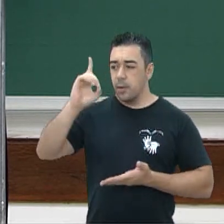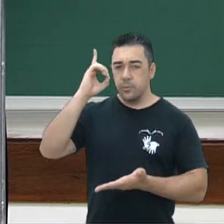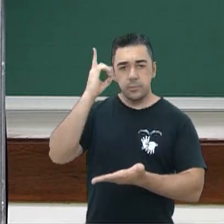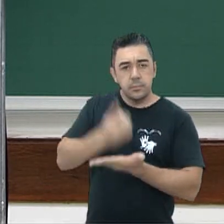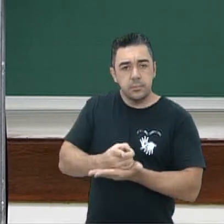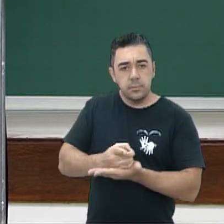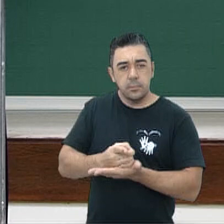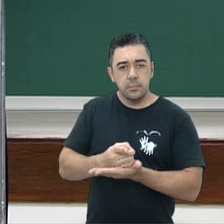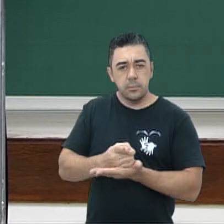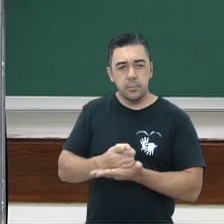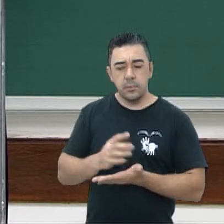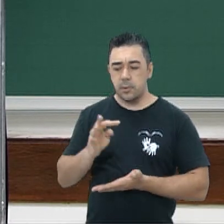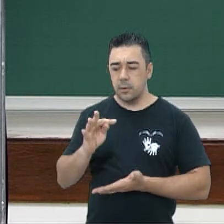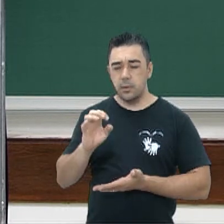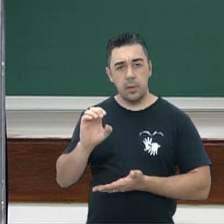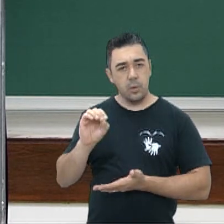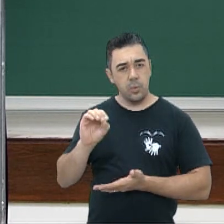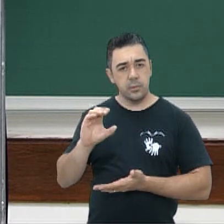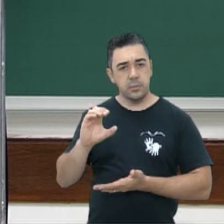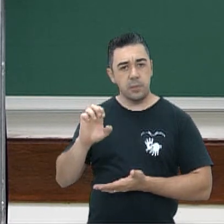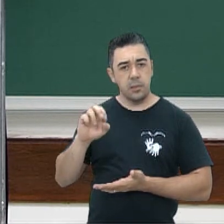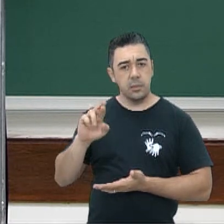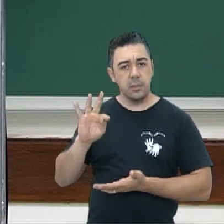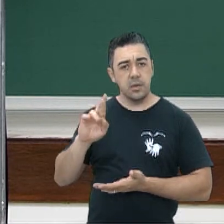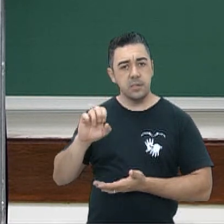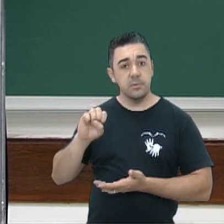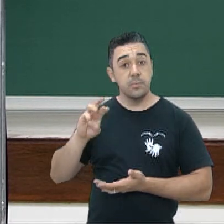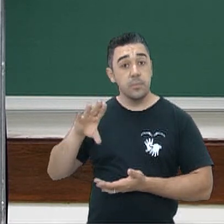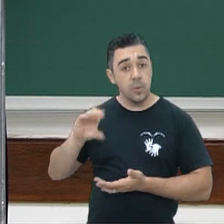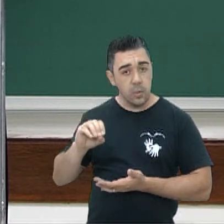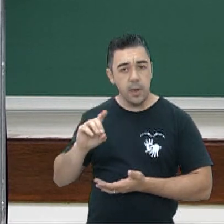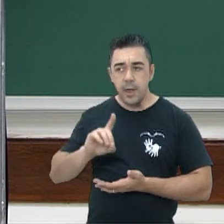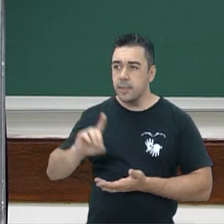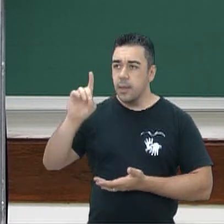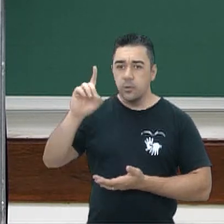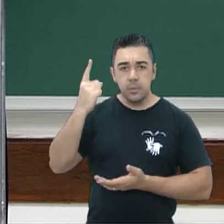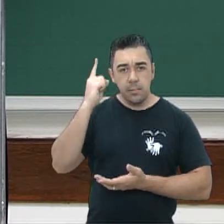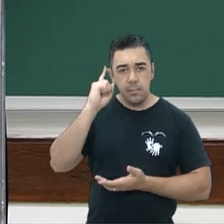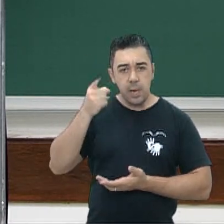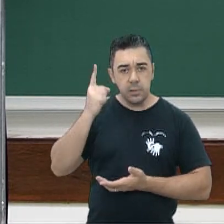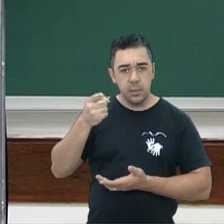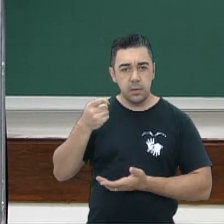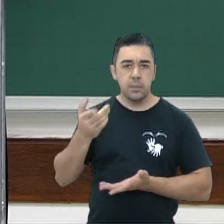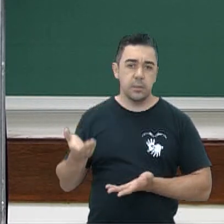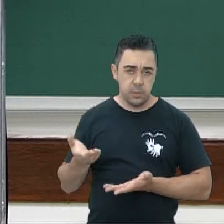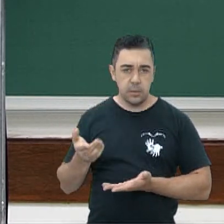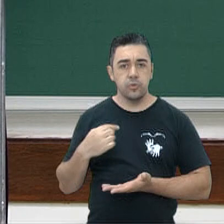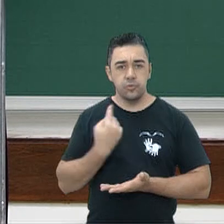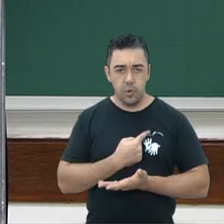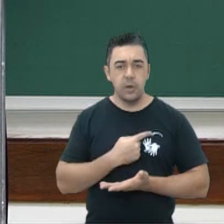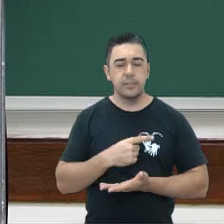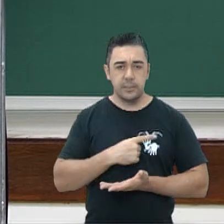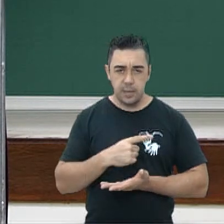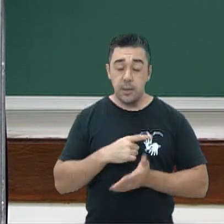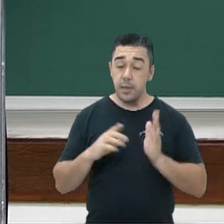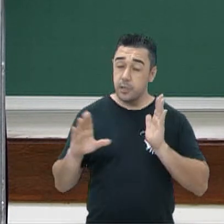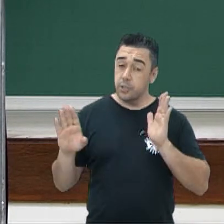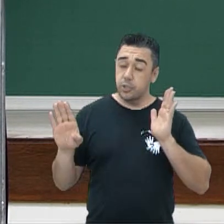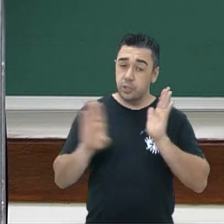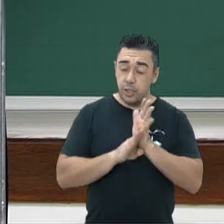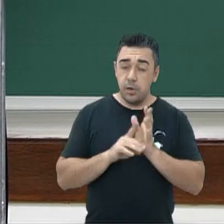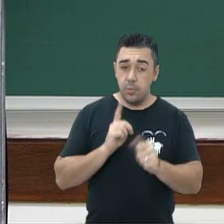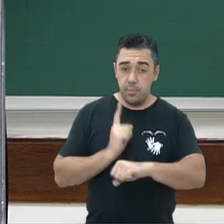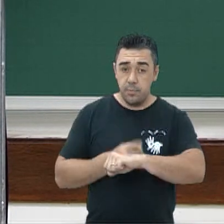né? Deus no centro de tudo. É Deus que pauta as ações do homem. A gente vai ter, né, a chegada